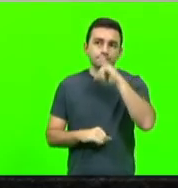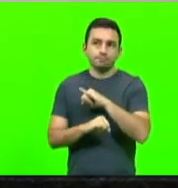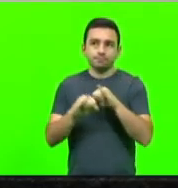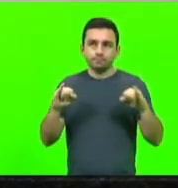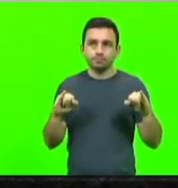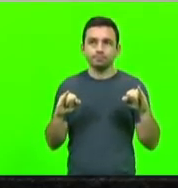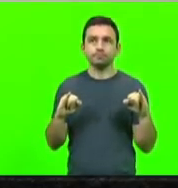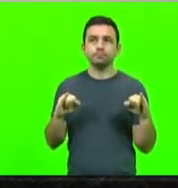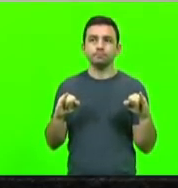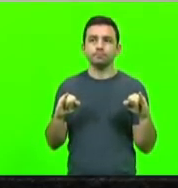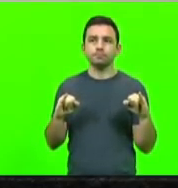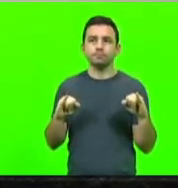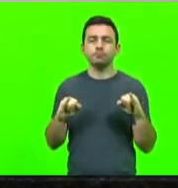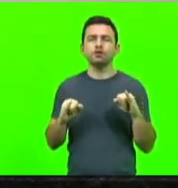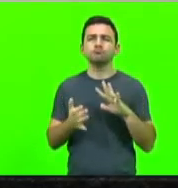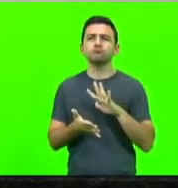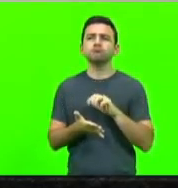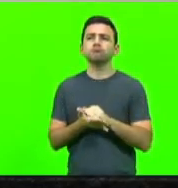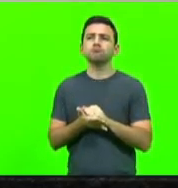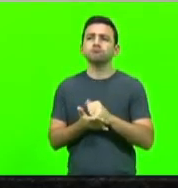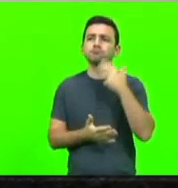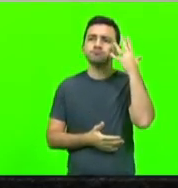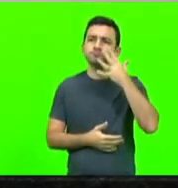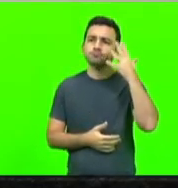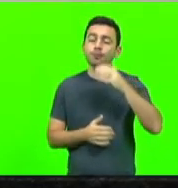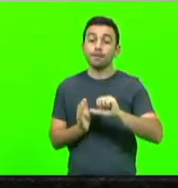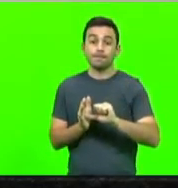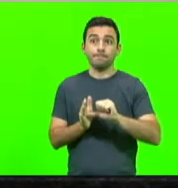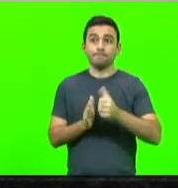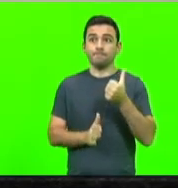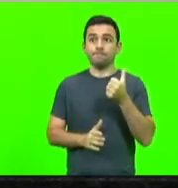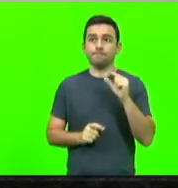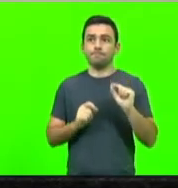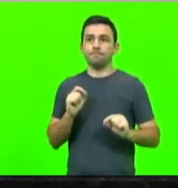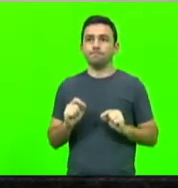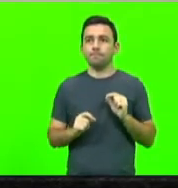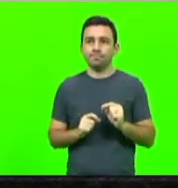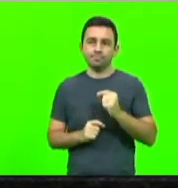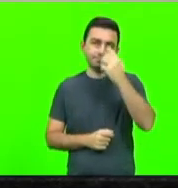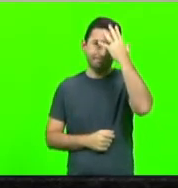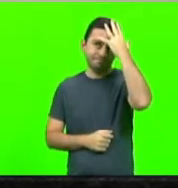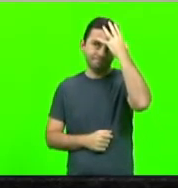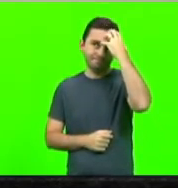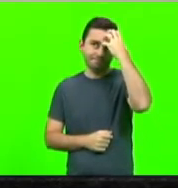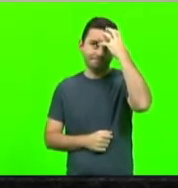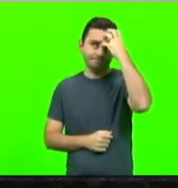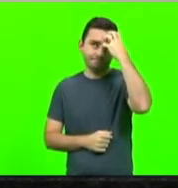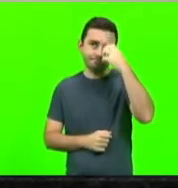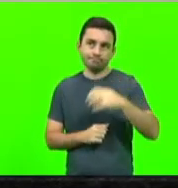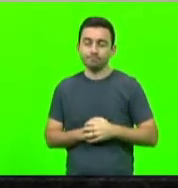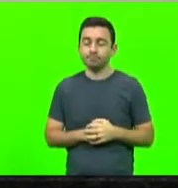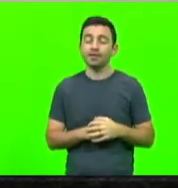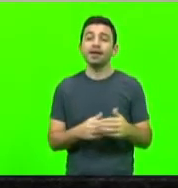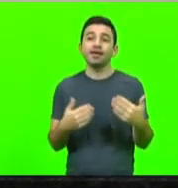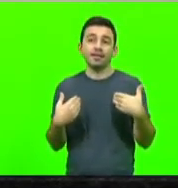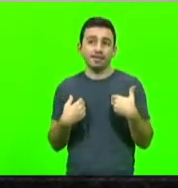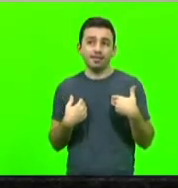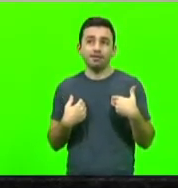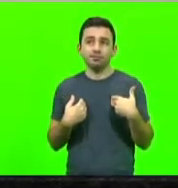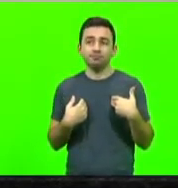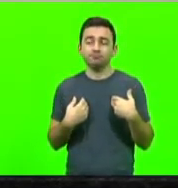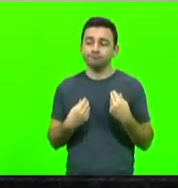comunicações. Escrito para falar, em primeiro lugar, deputado Ismael dos Santos, a quem concedo a palavra